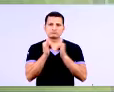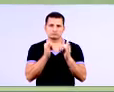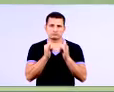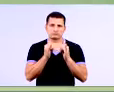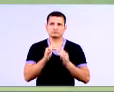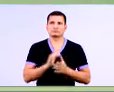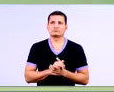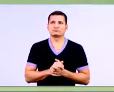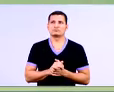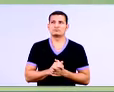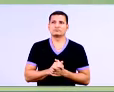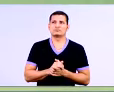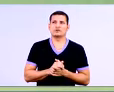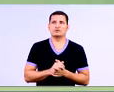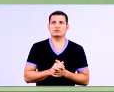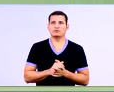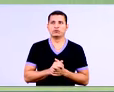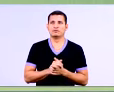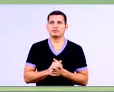luz.